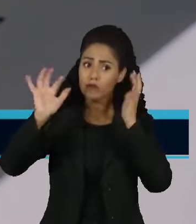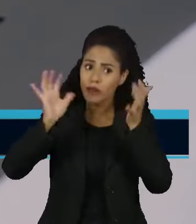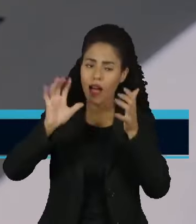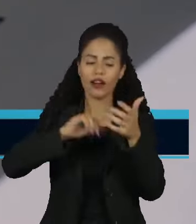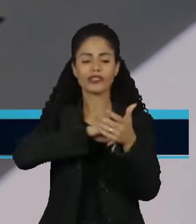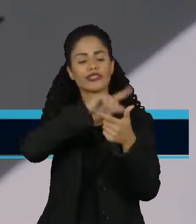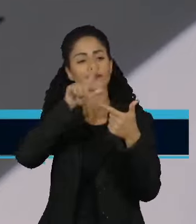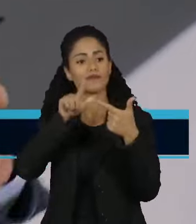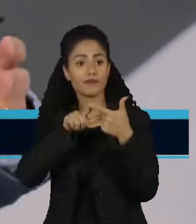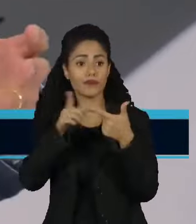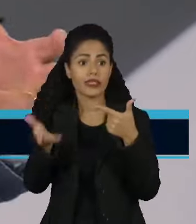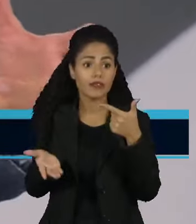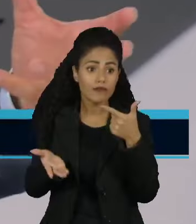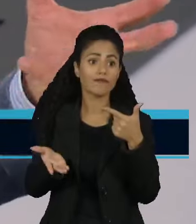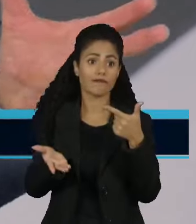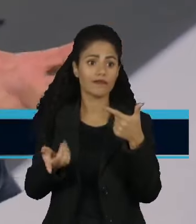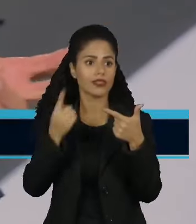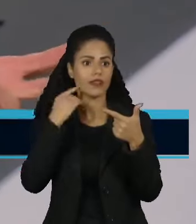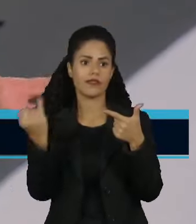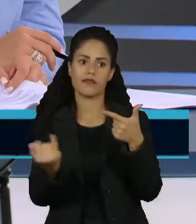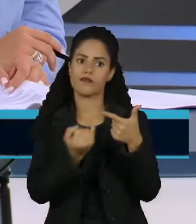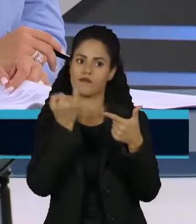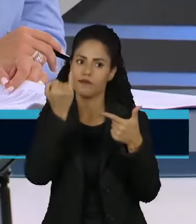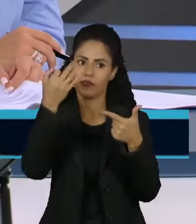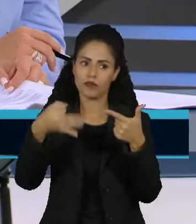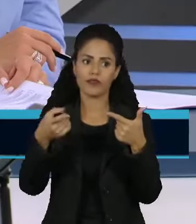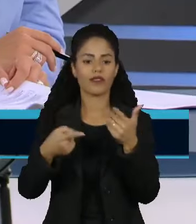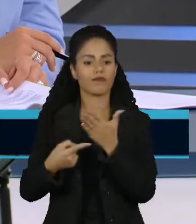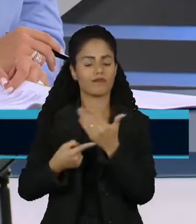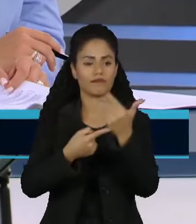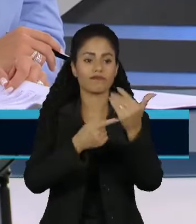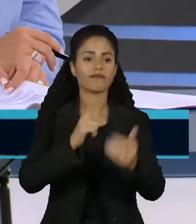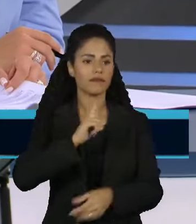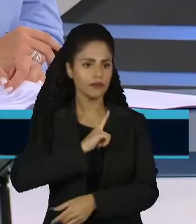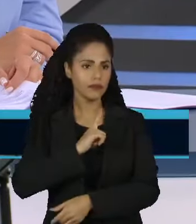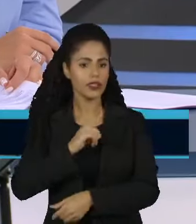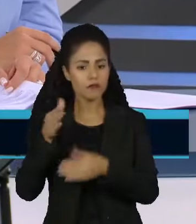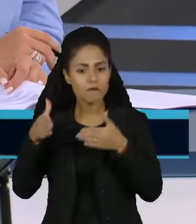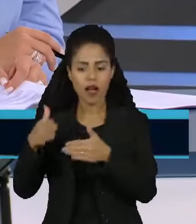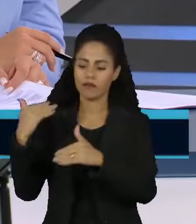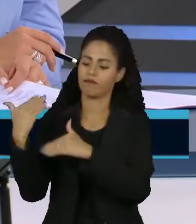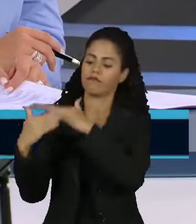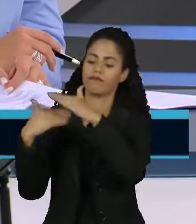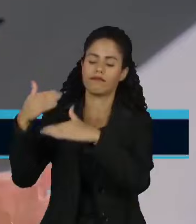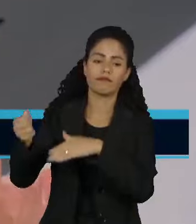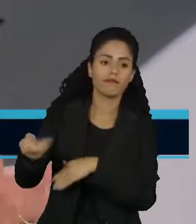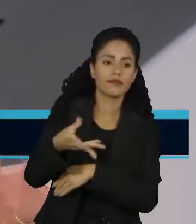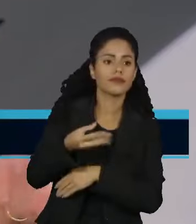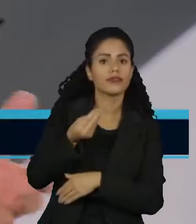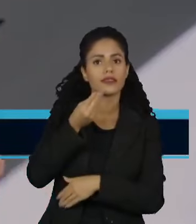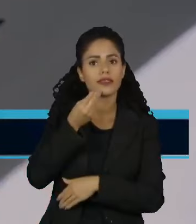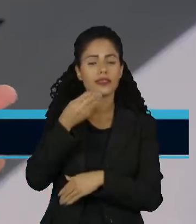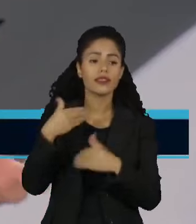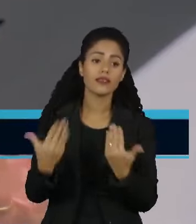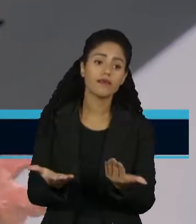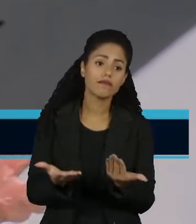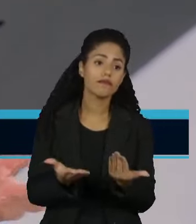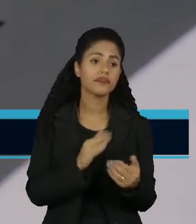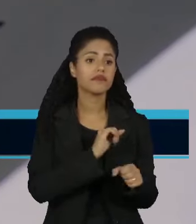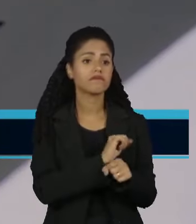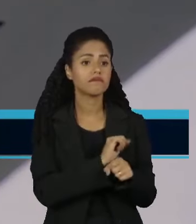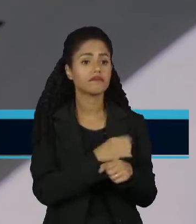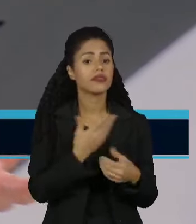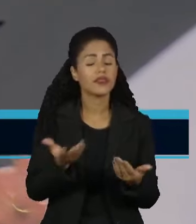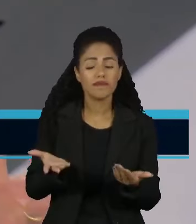poderiam estar na Amazônia ser um grande Hub tecnológico em prol da Inovação acabam não sendo desenvolvidos em prol